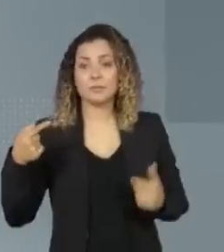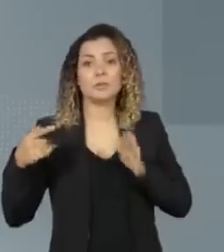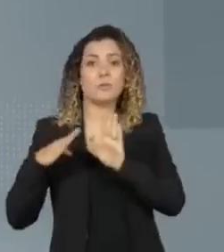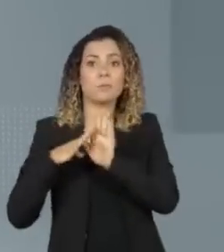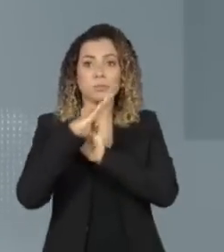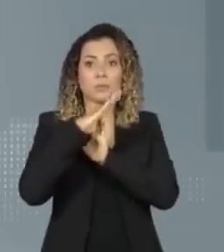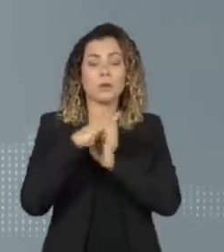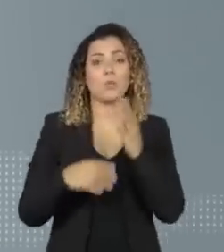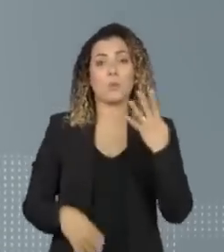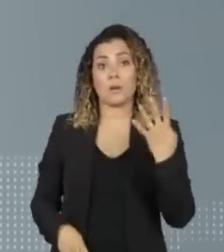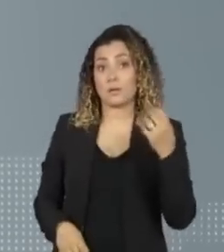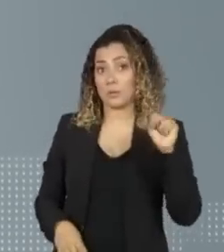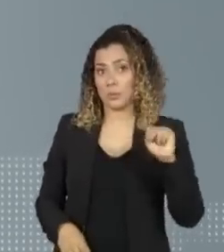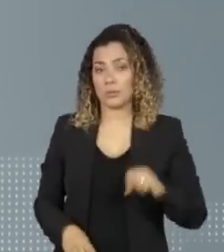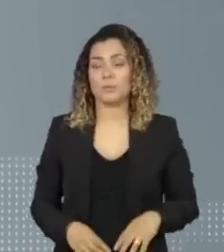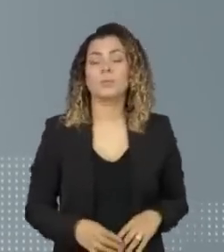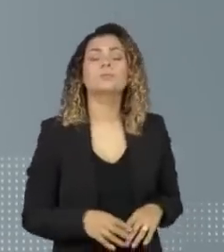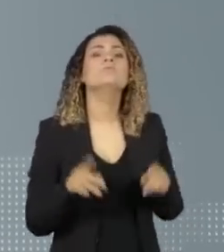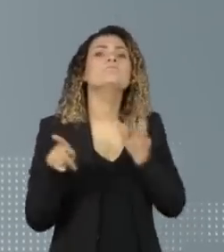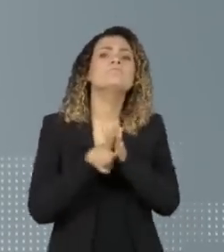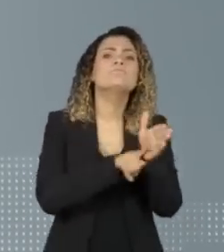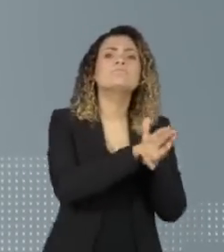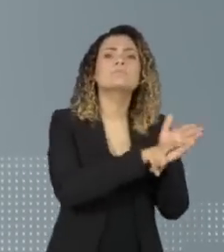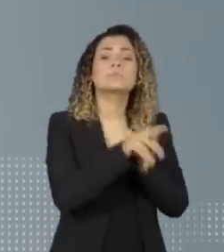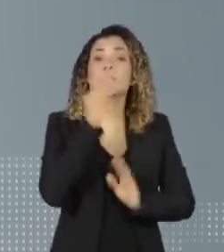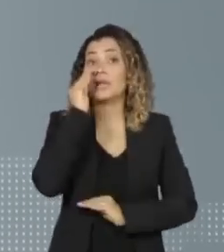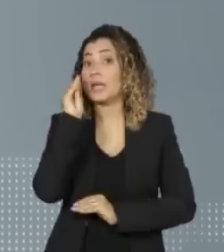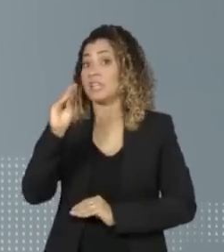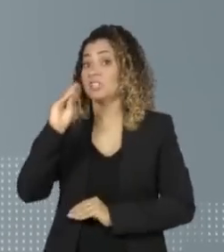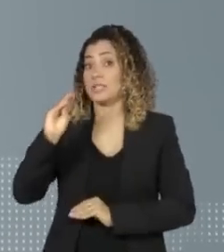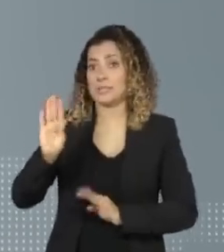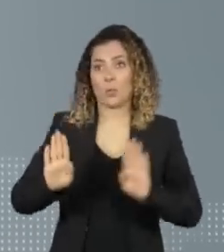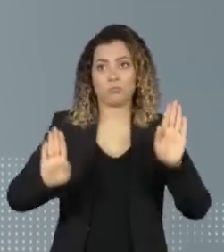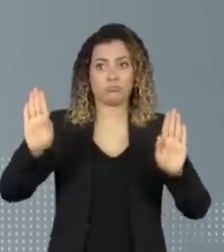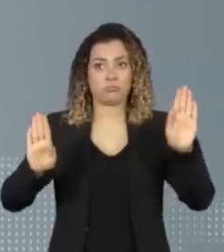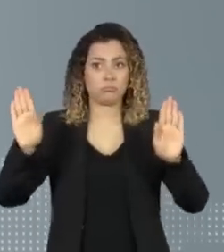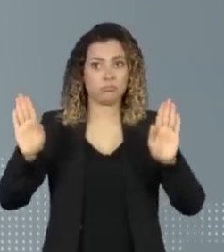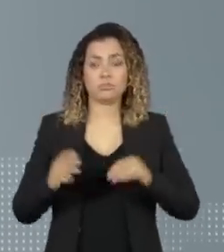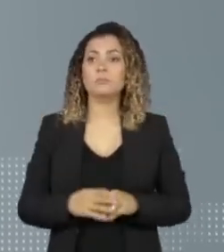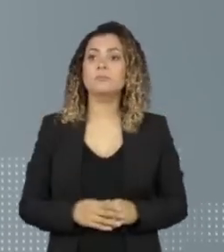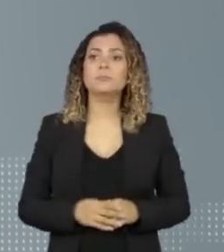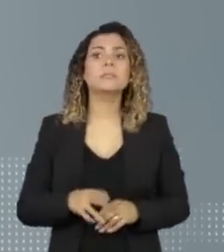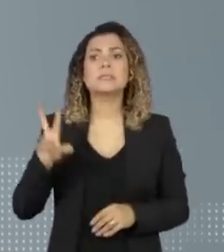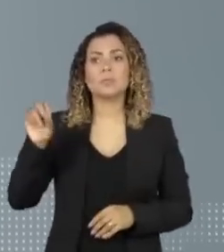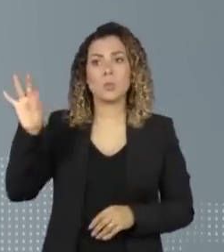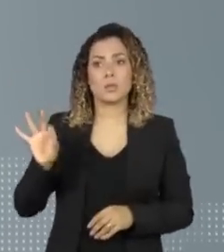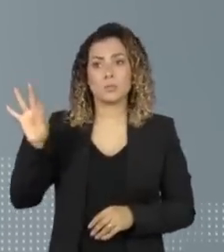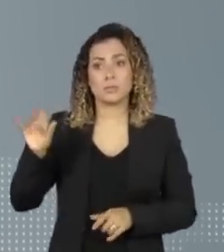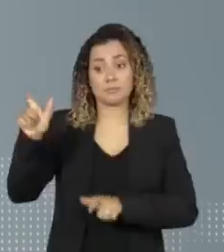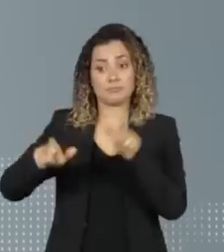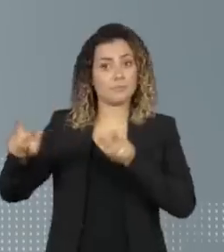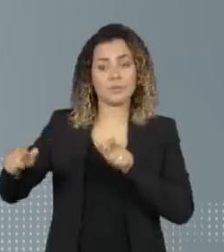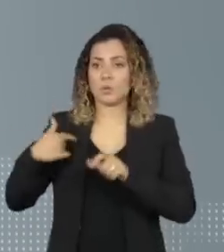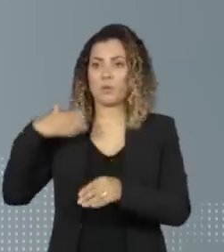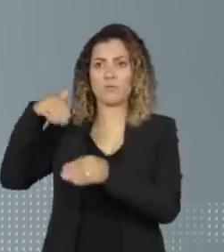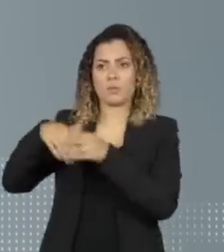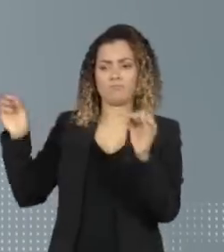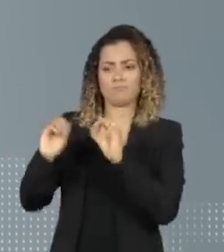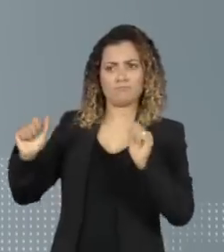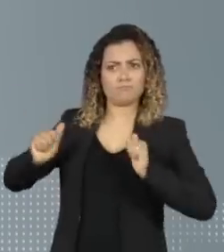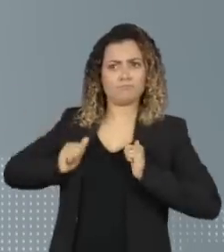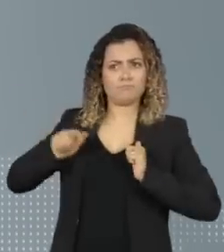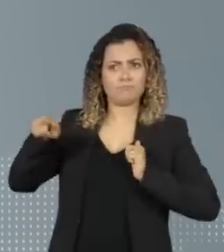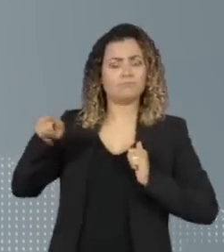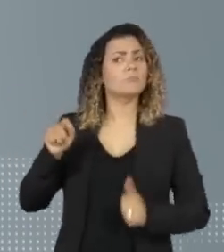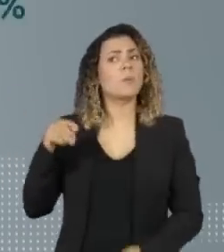a pesquisa também avaliou o índice de rejeição dos candidatos Metade dos eleitores não votariam em